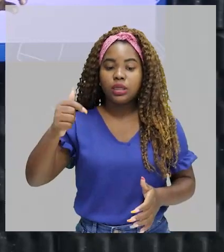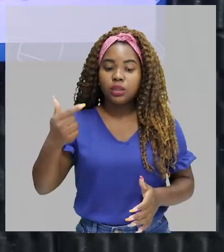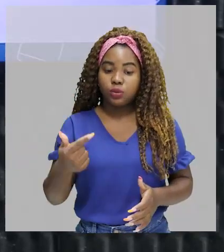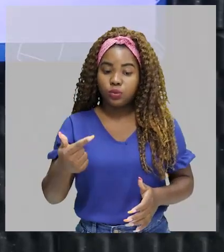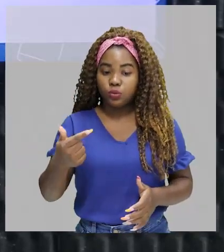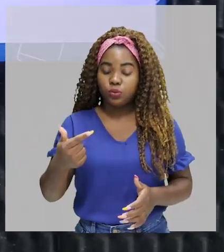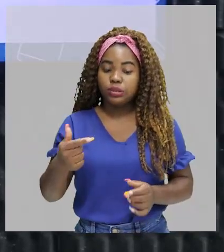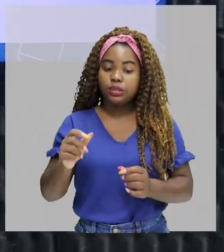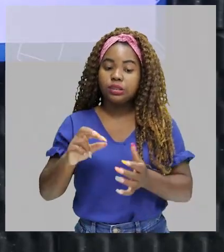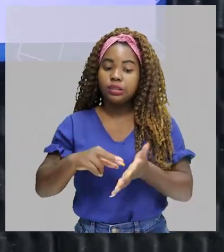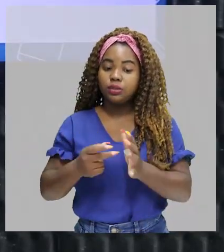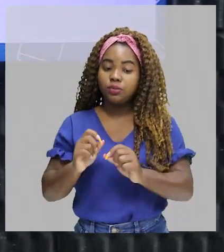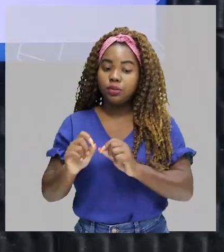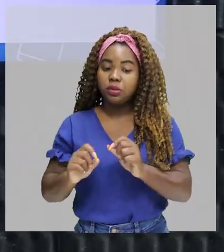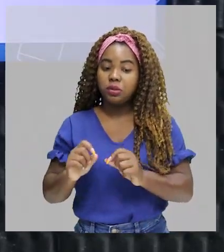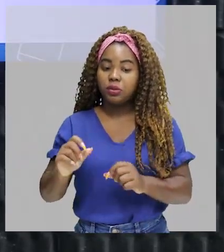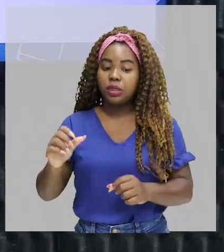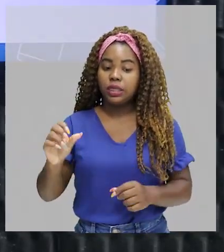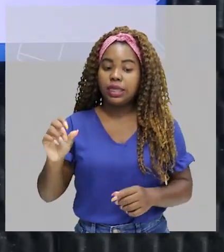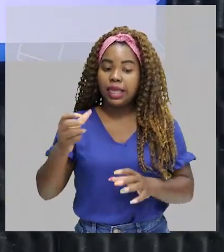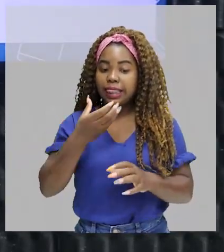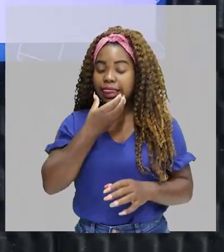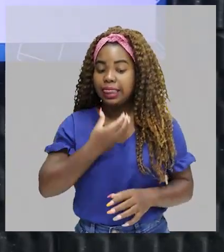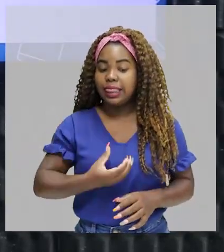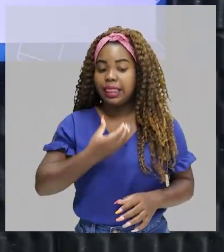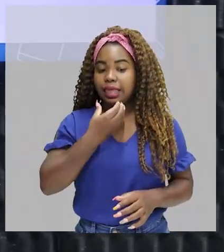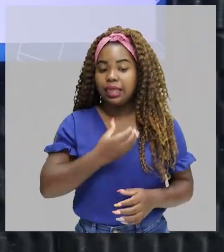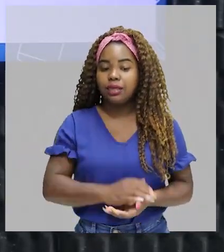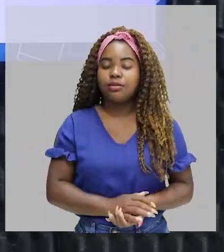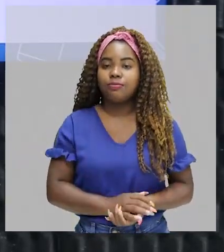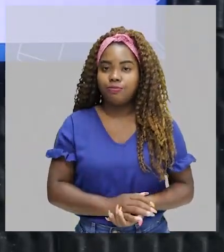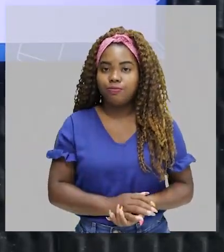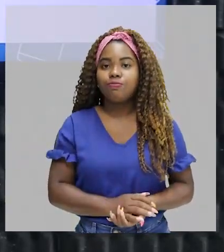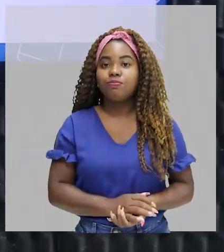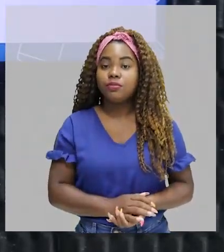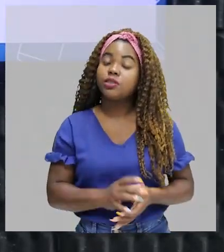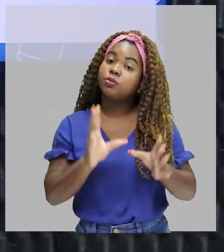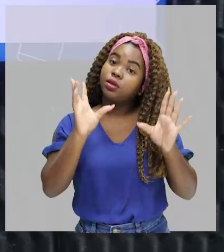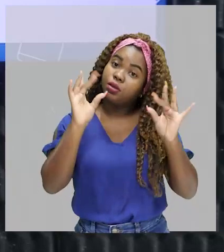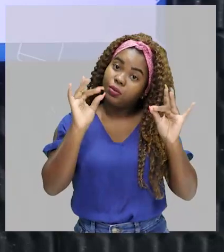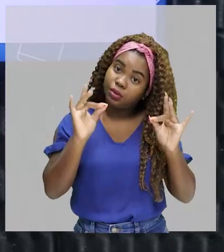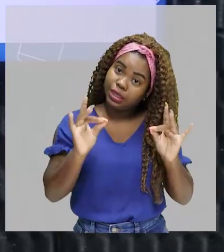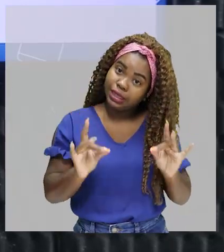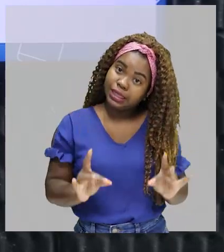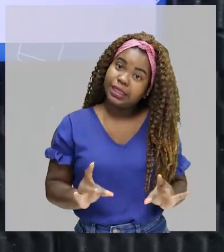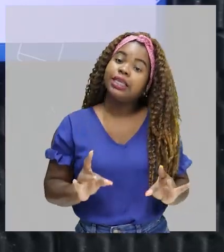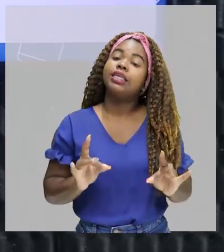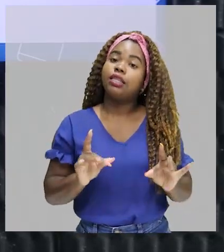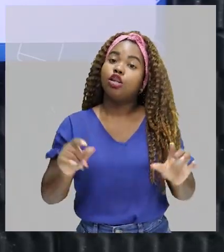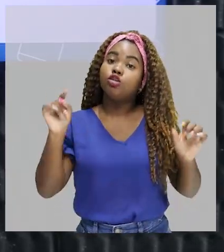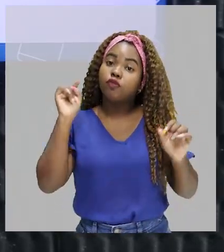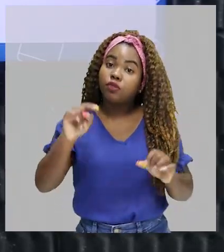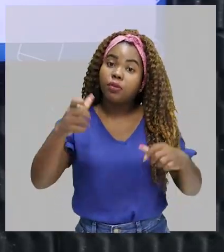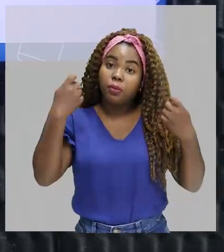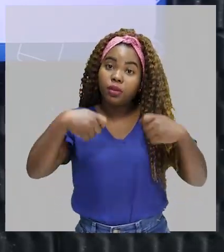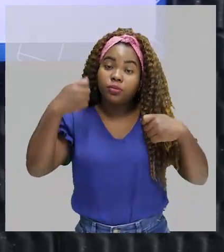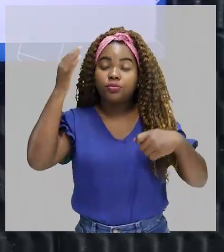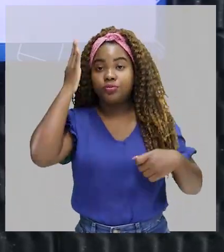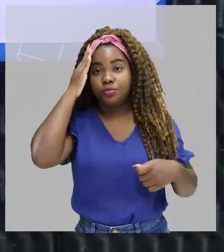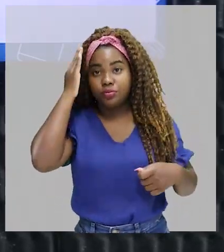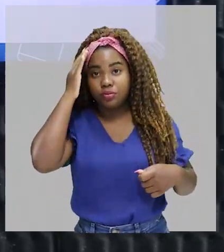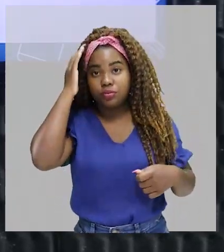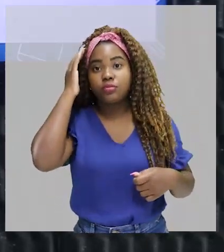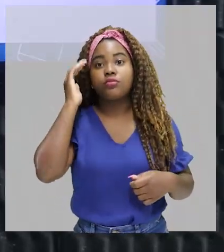dezembro, tá? Então, é esse aqui o pulinho do gato, aquele detalhe que você já tem que estar atento para não perder